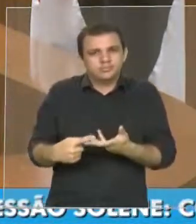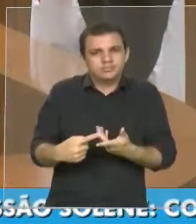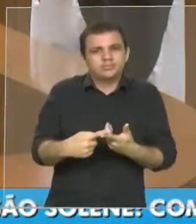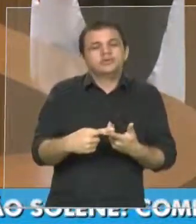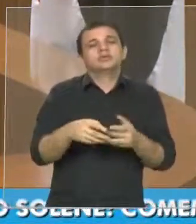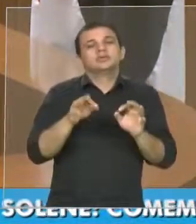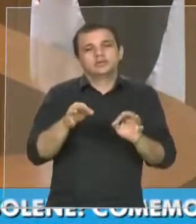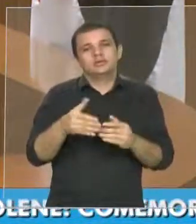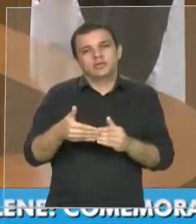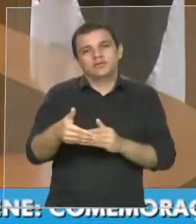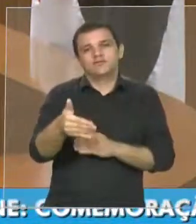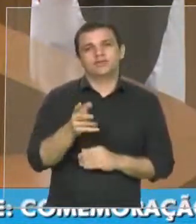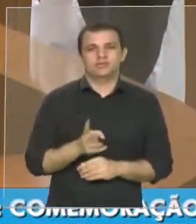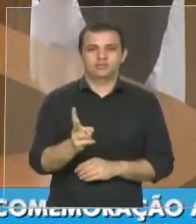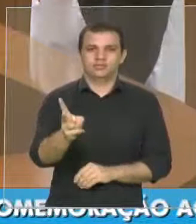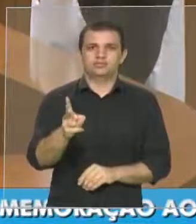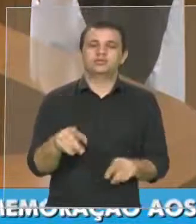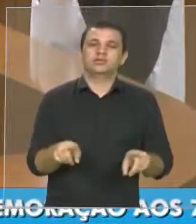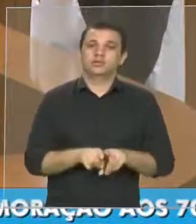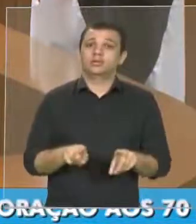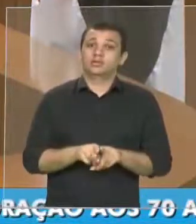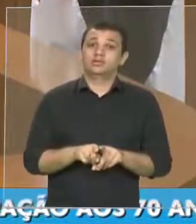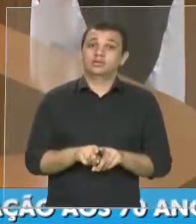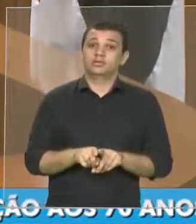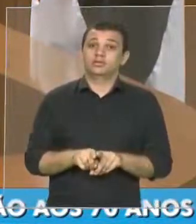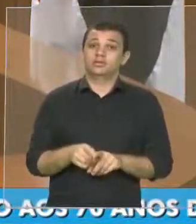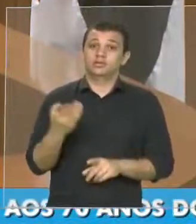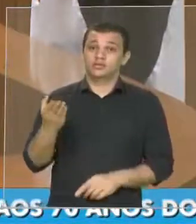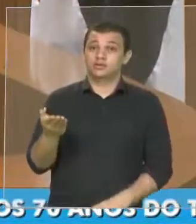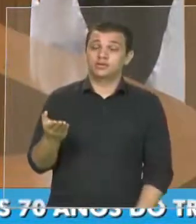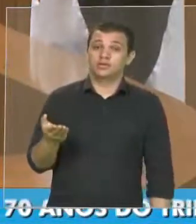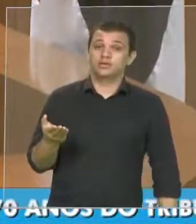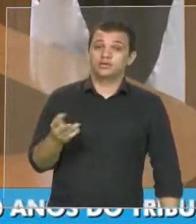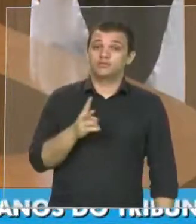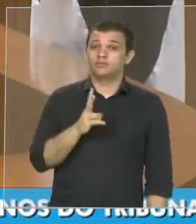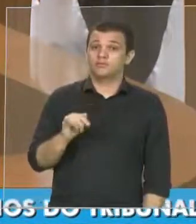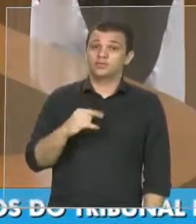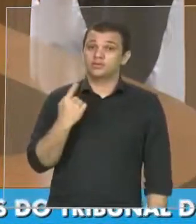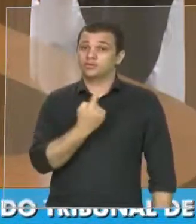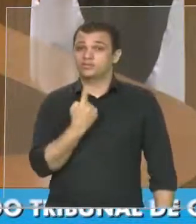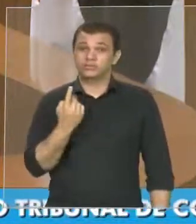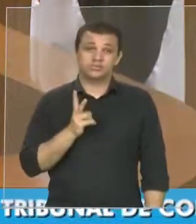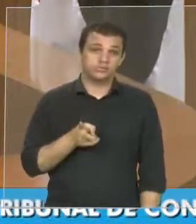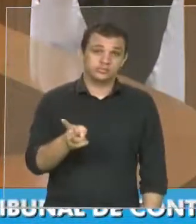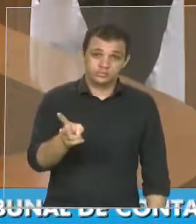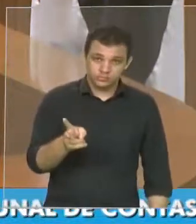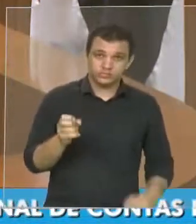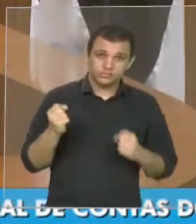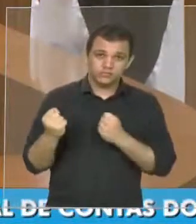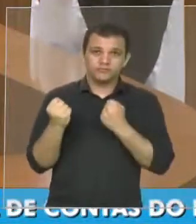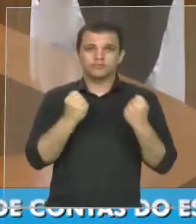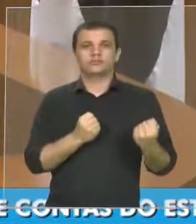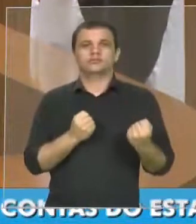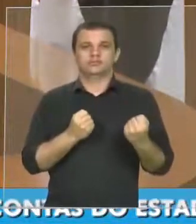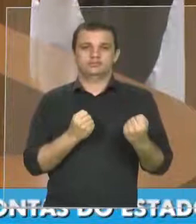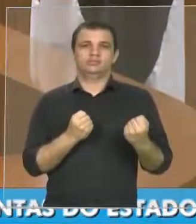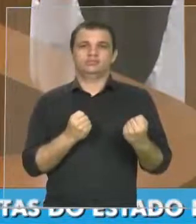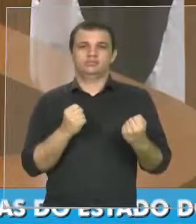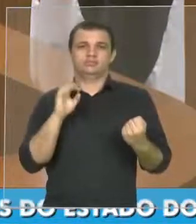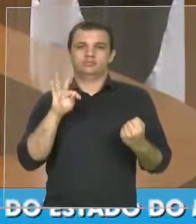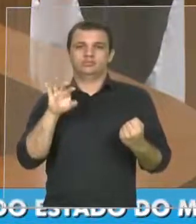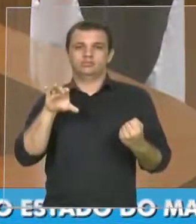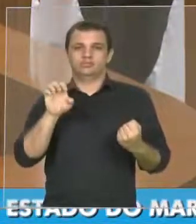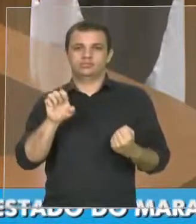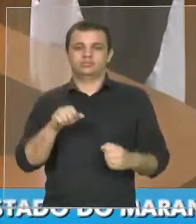o continuará, e aí, assim, dessa forma, nós vamos continuar fortalecendo o Tribunal